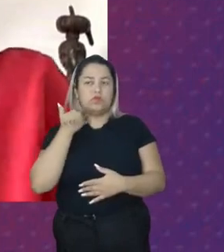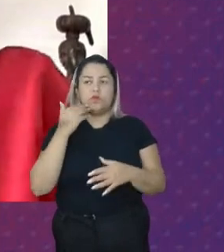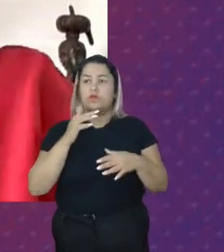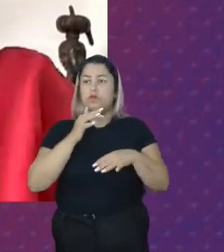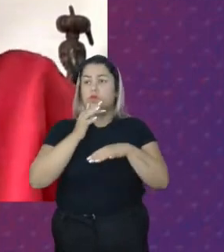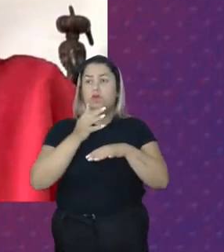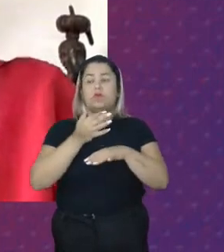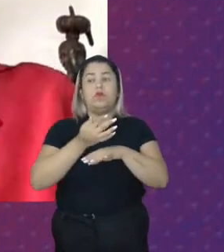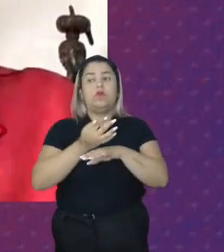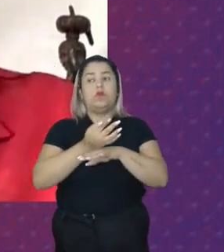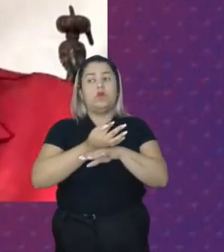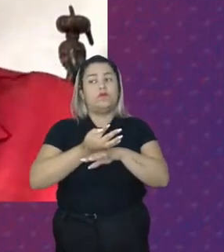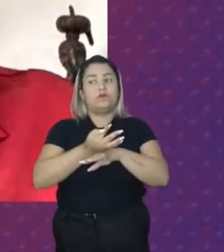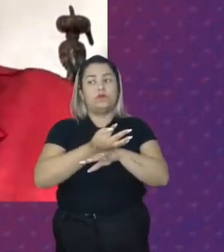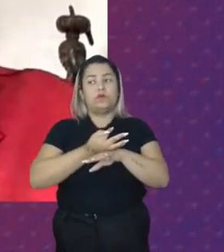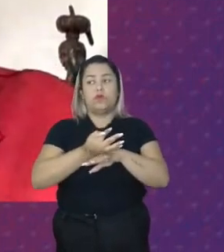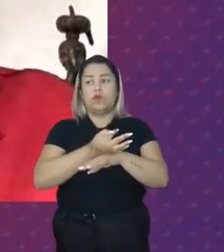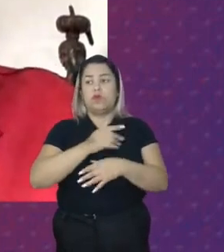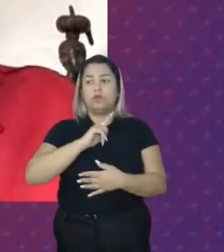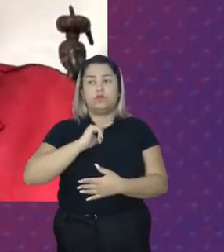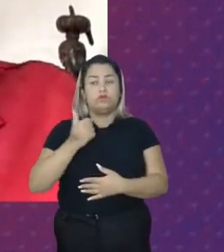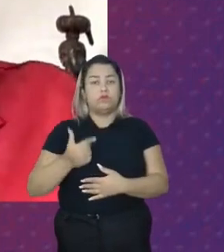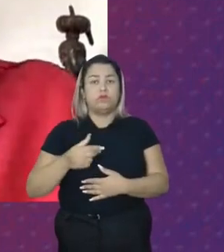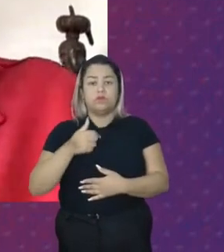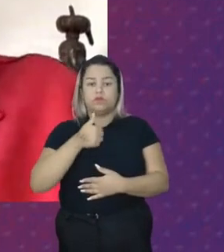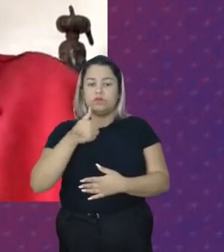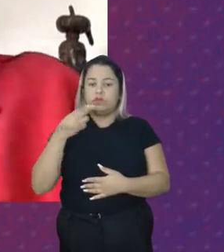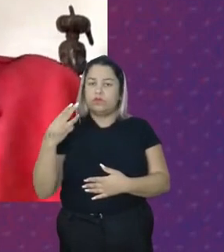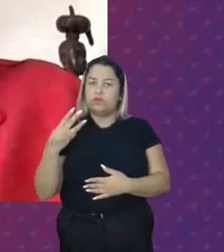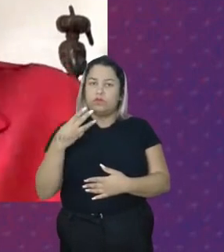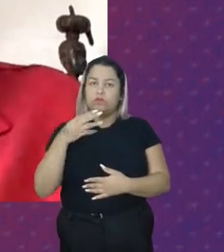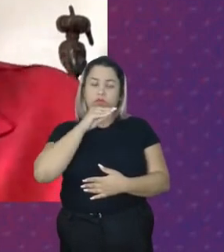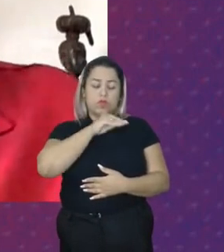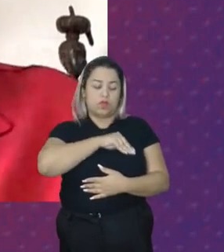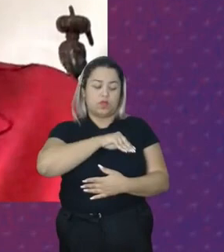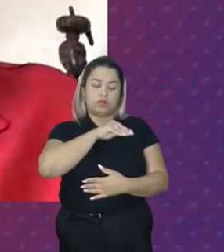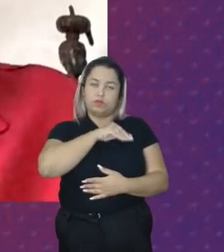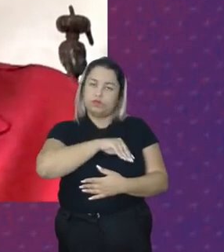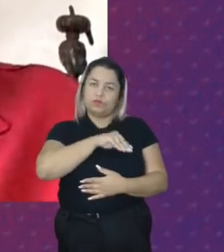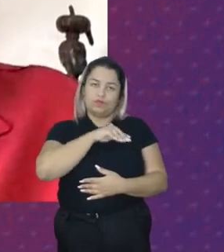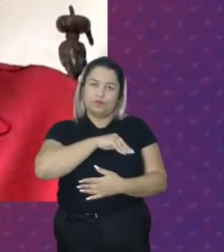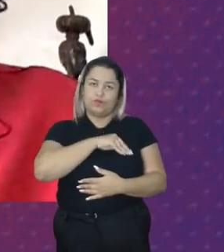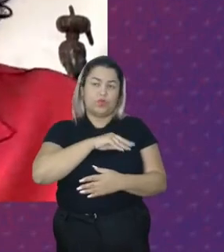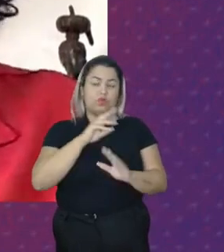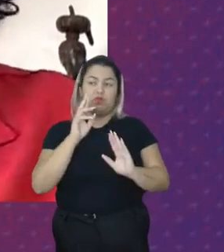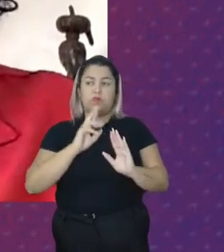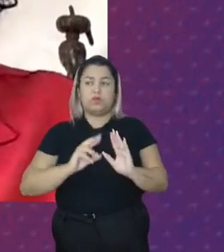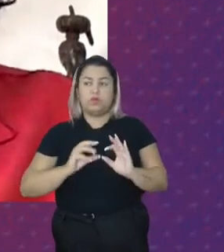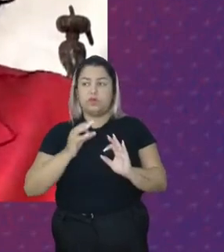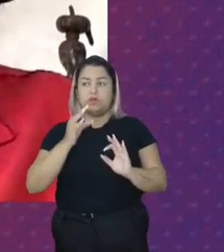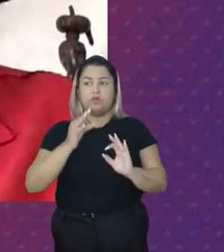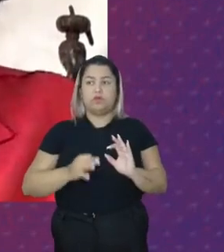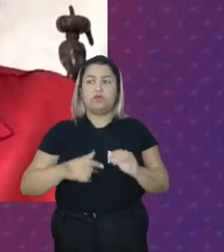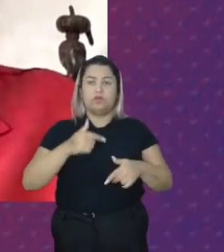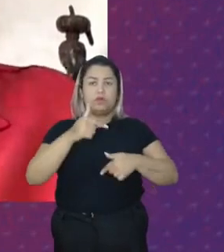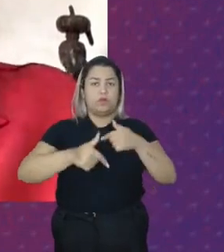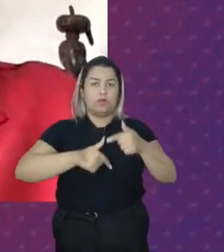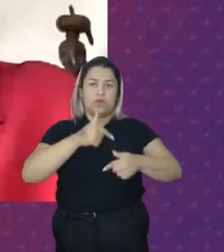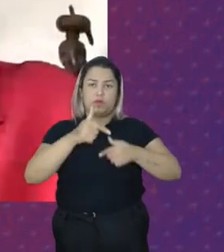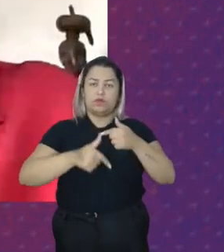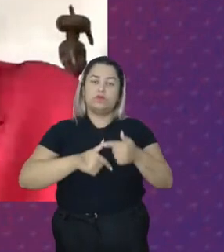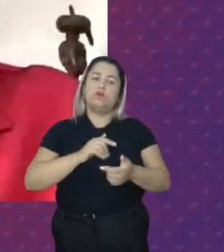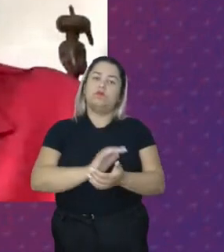Não tinha O décimo Terceiro salário Então Era irregular A situação Delas Enquanto Trabalhadoras